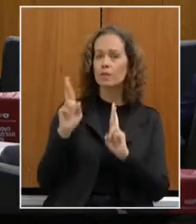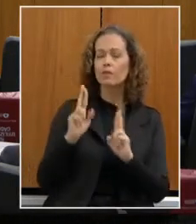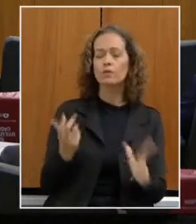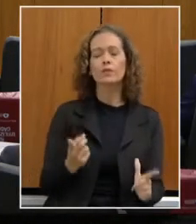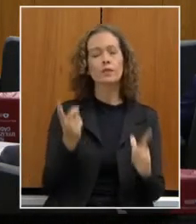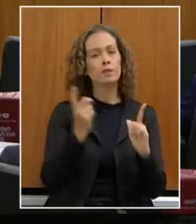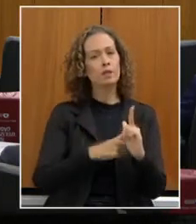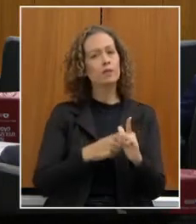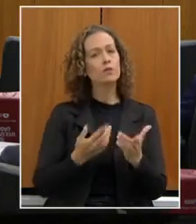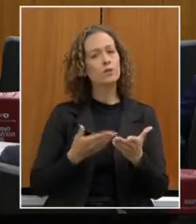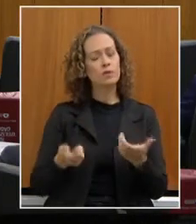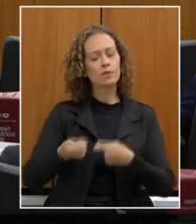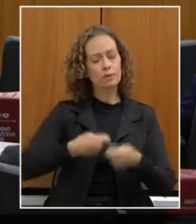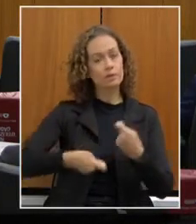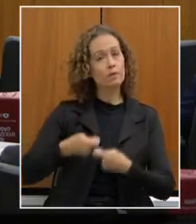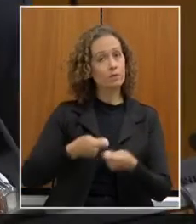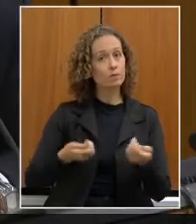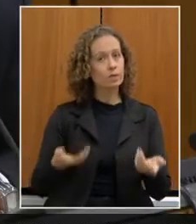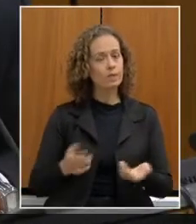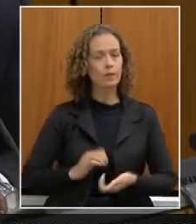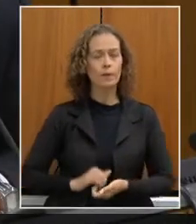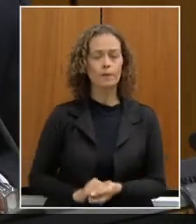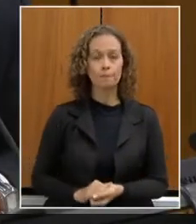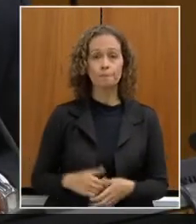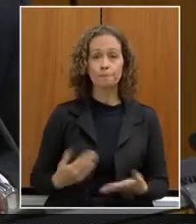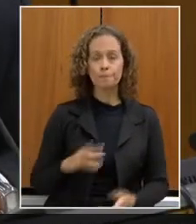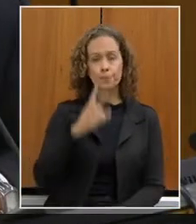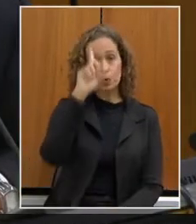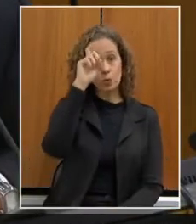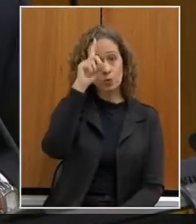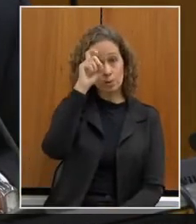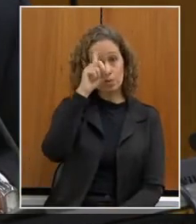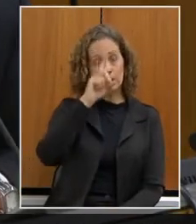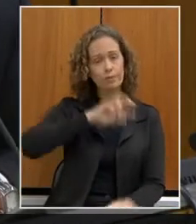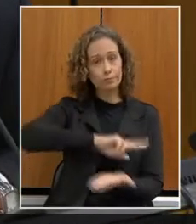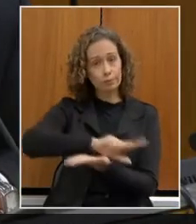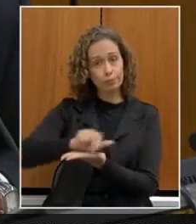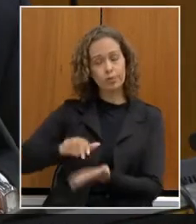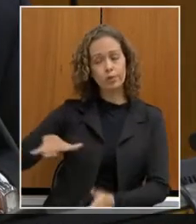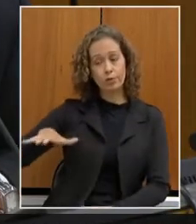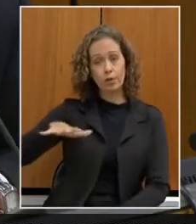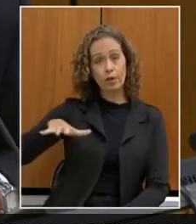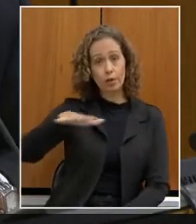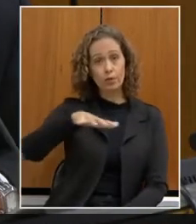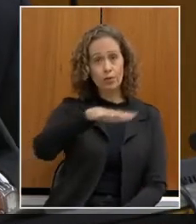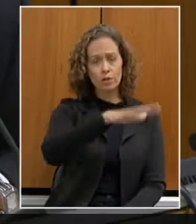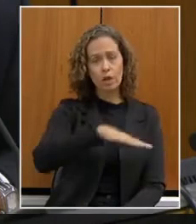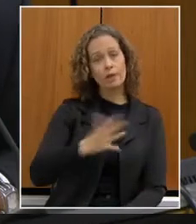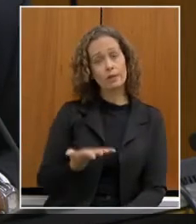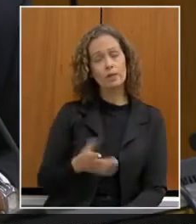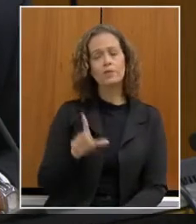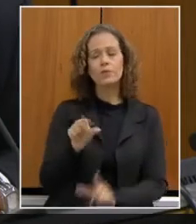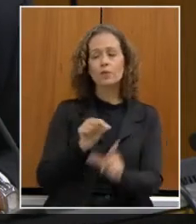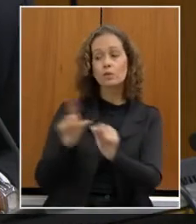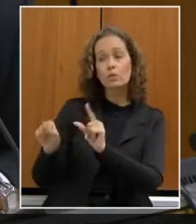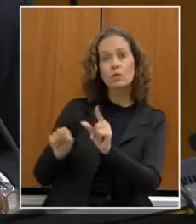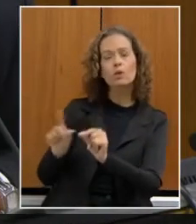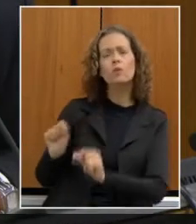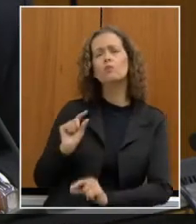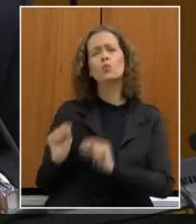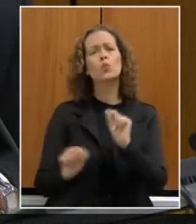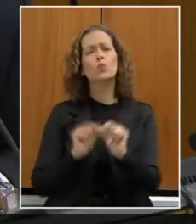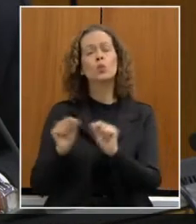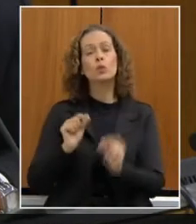ser negociada. Os hospitais regionais, o que foi escolhido à época foram os hospitais regionais que